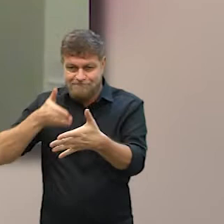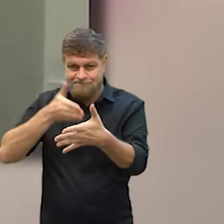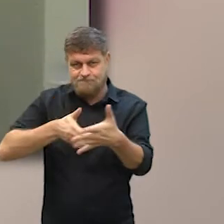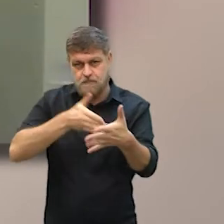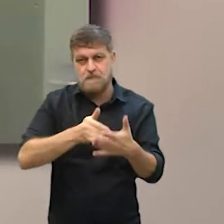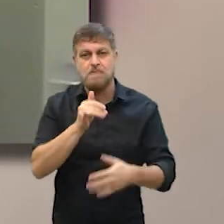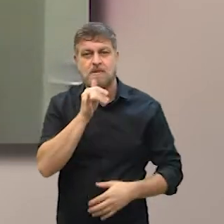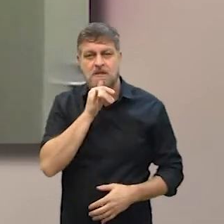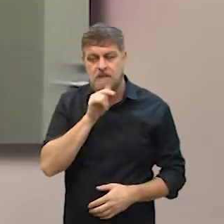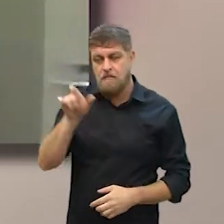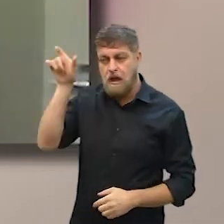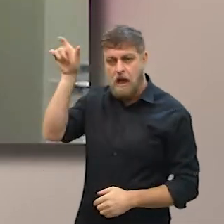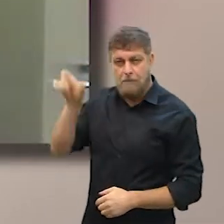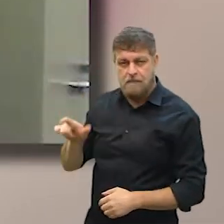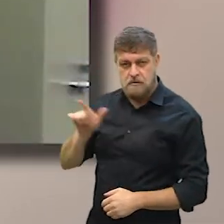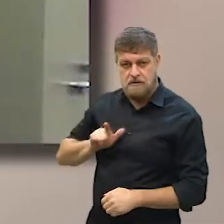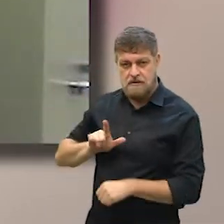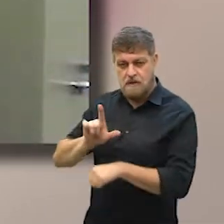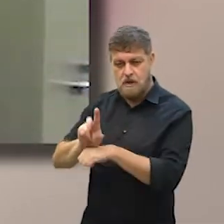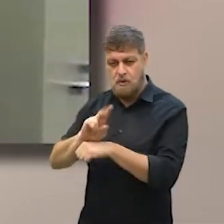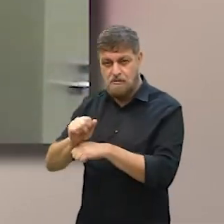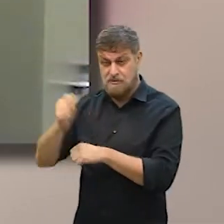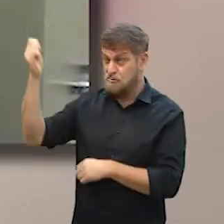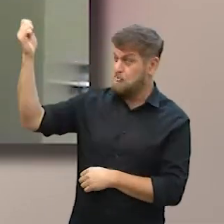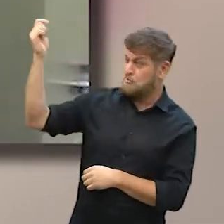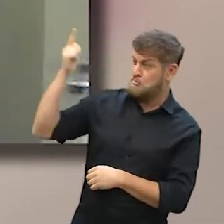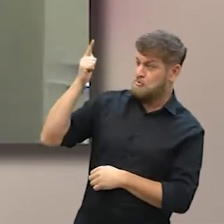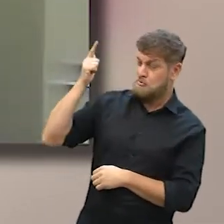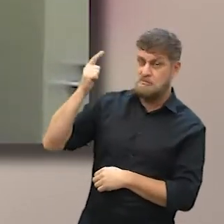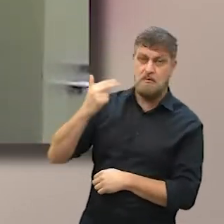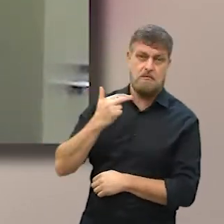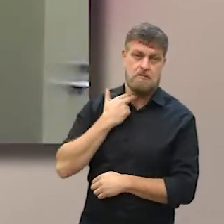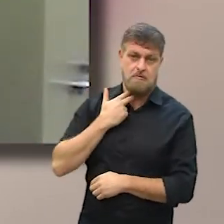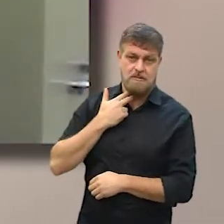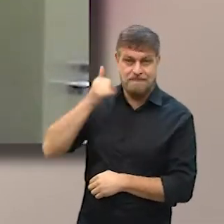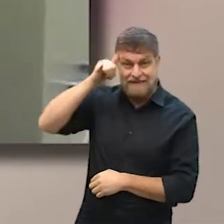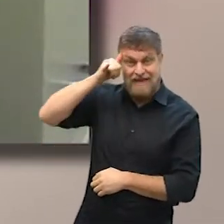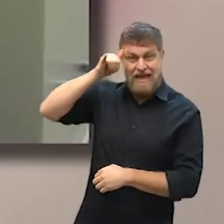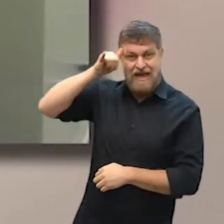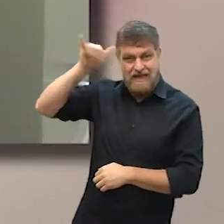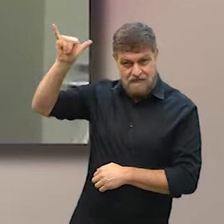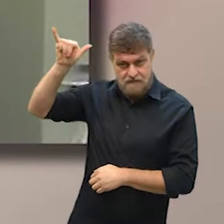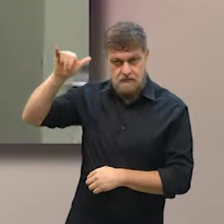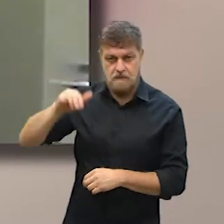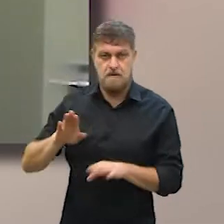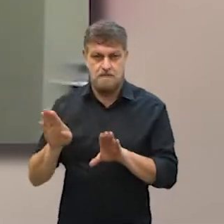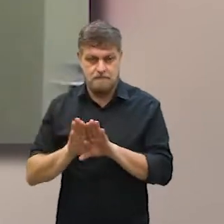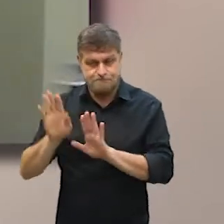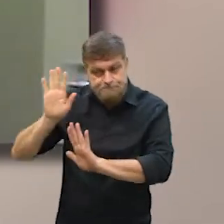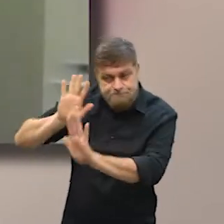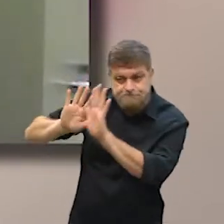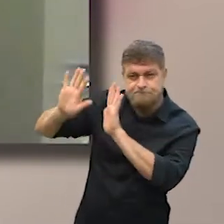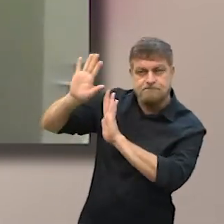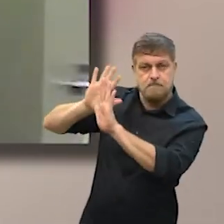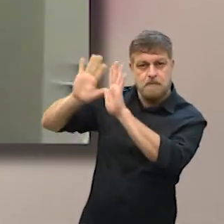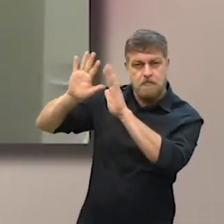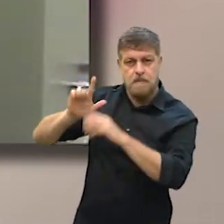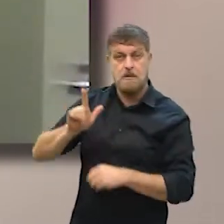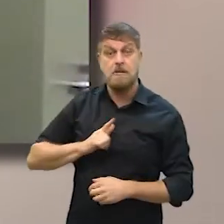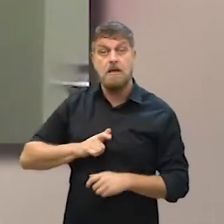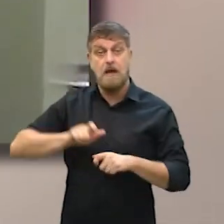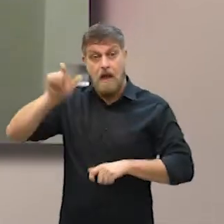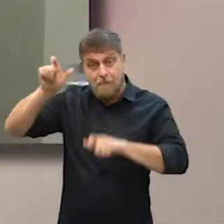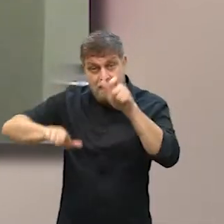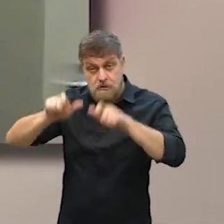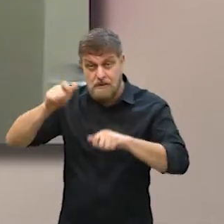limitações coisa fumar quase pacientes o sol pode ser um desencadeante de atividade Então as